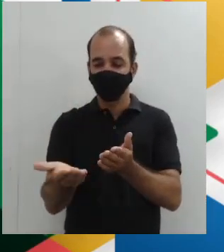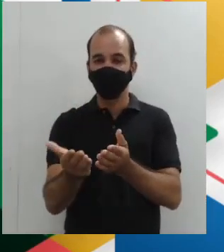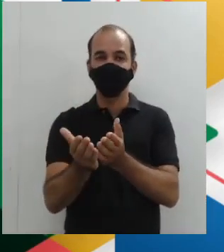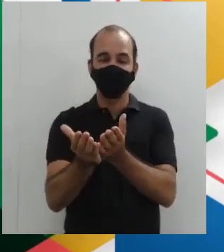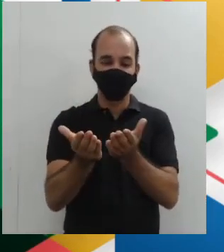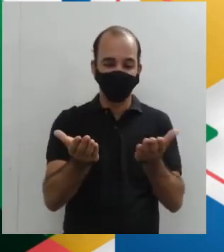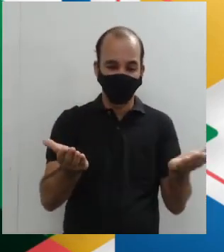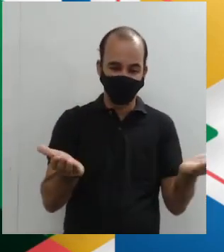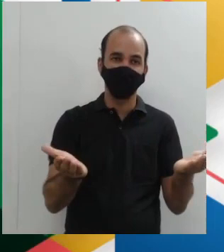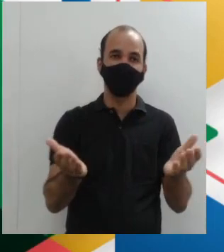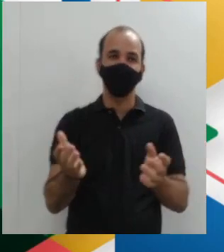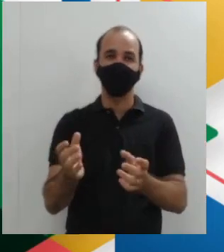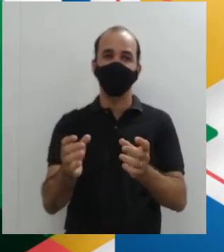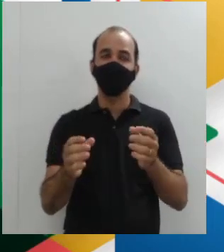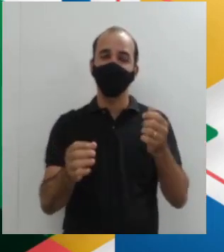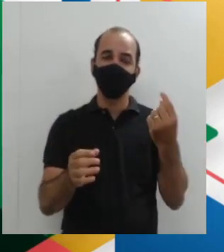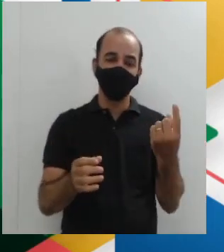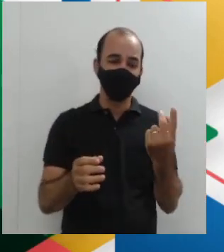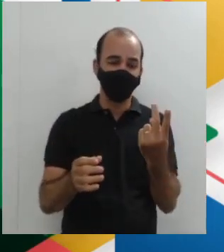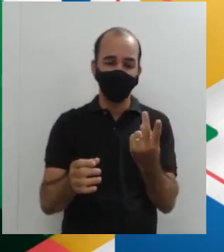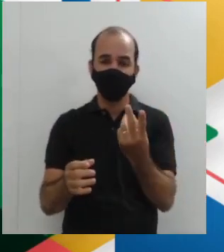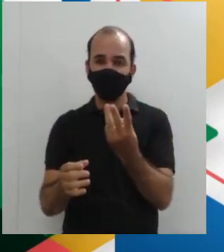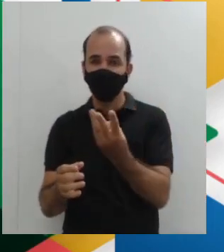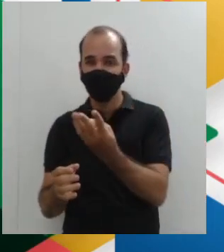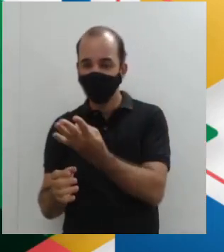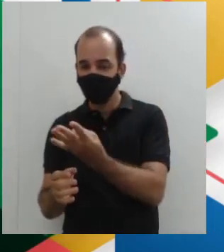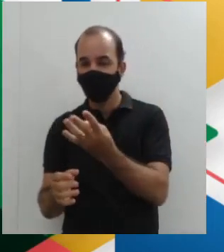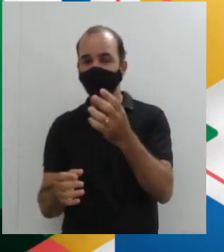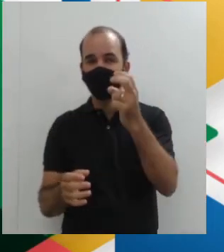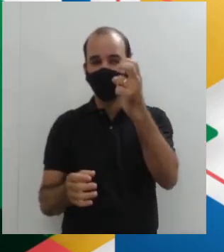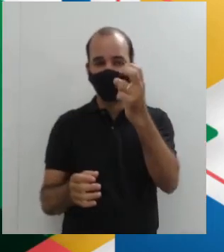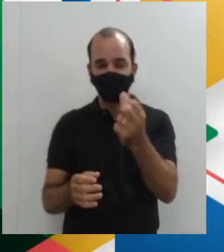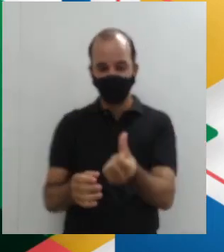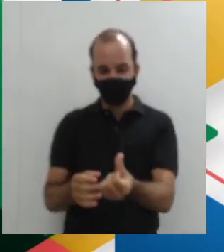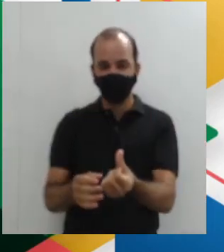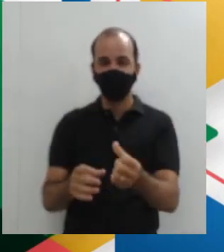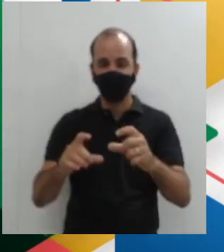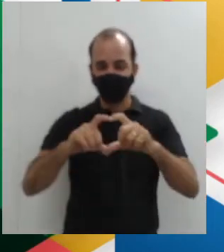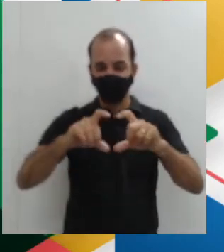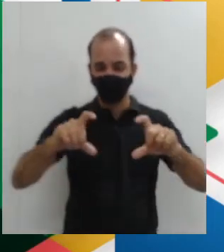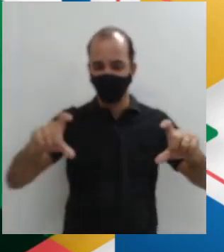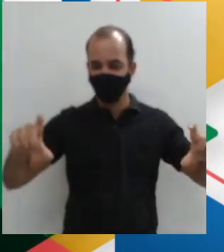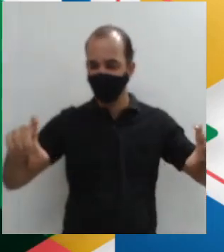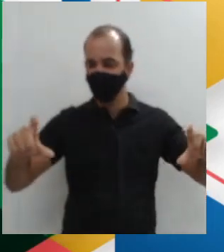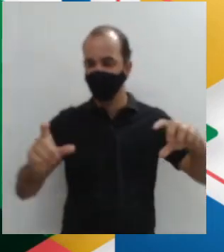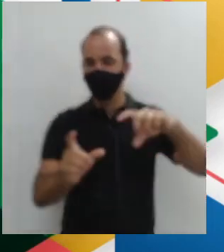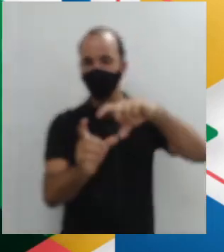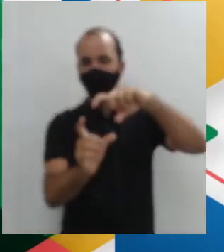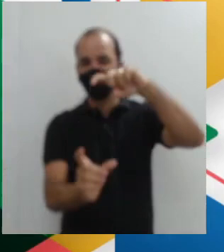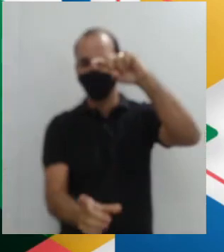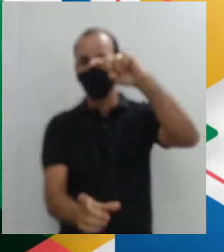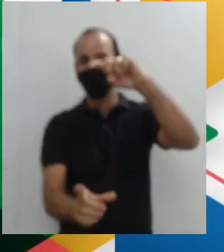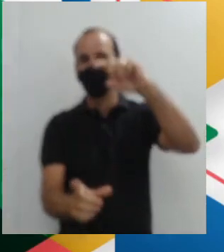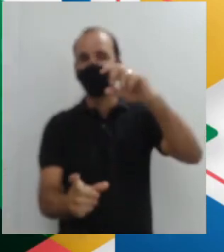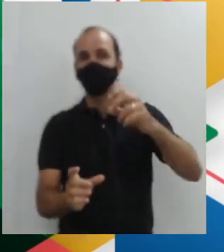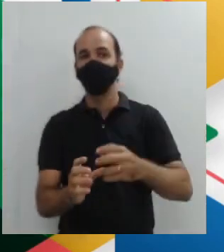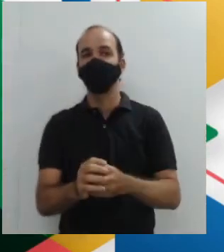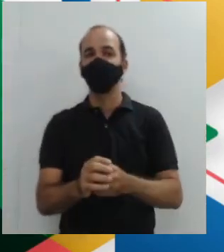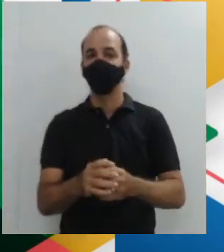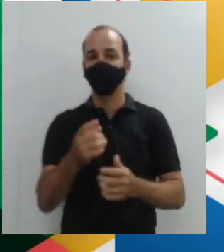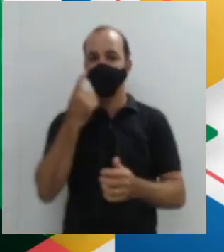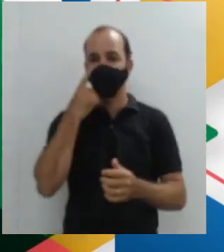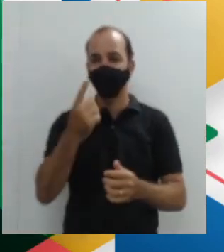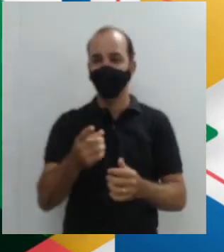1 quadrado, 2, 3, 4, 5, 6 quadrados de aresta A. Olha que